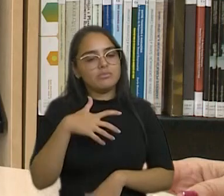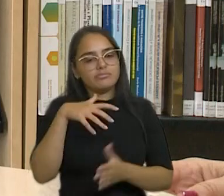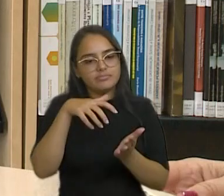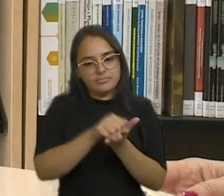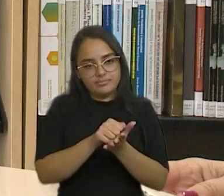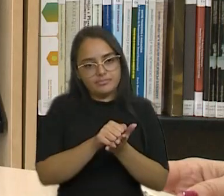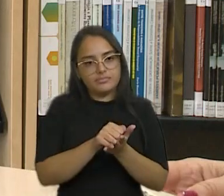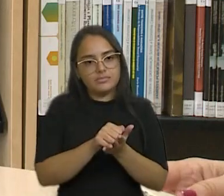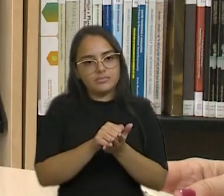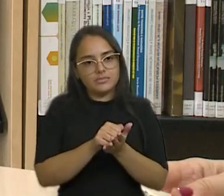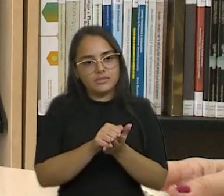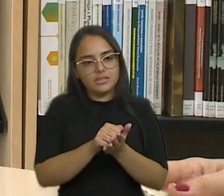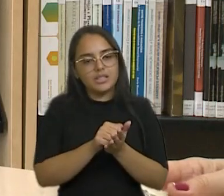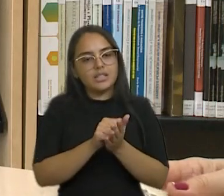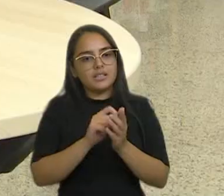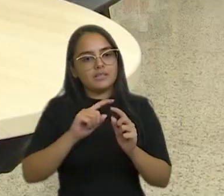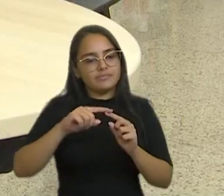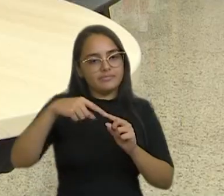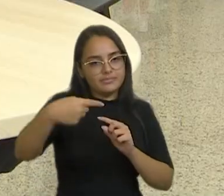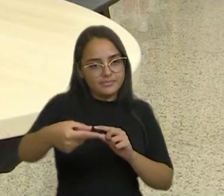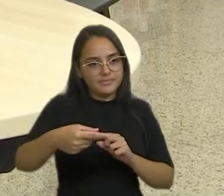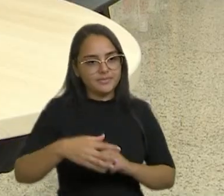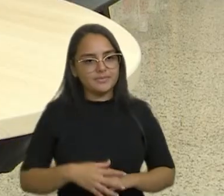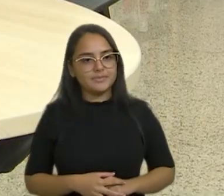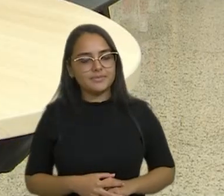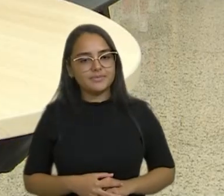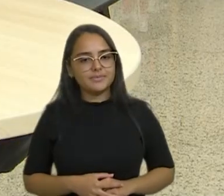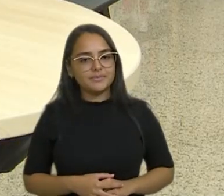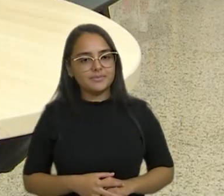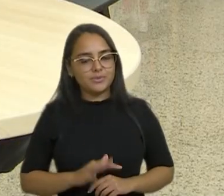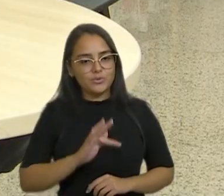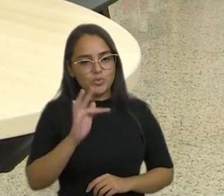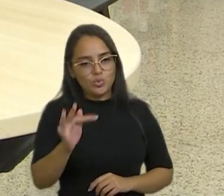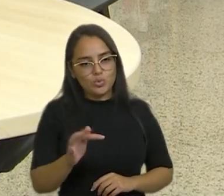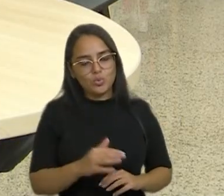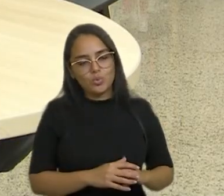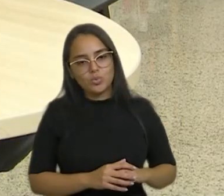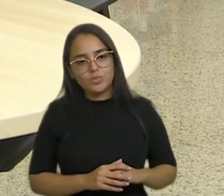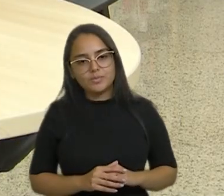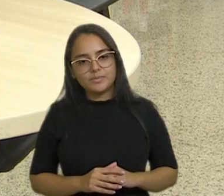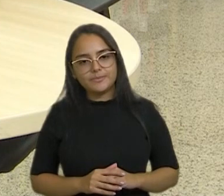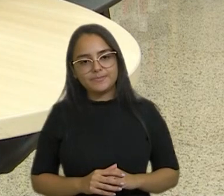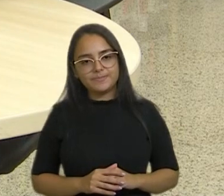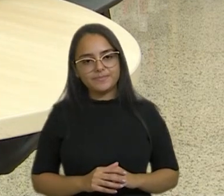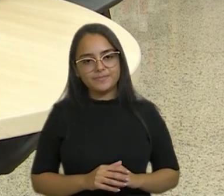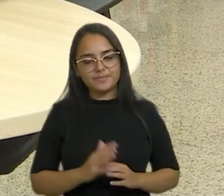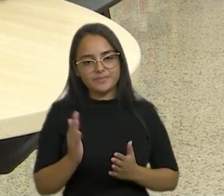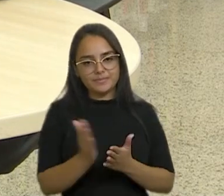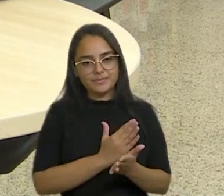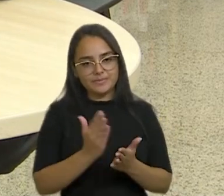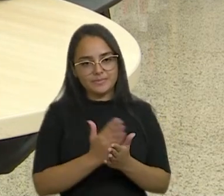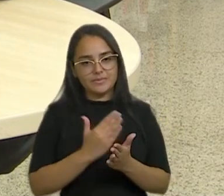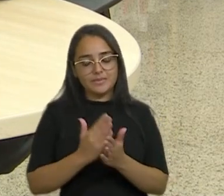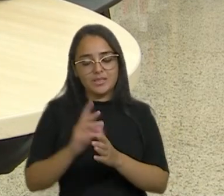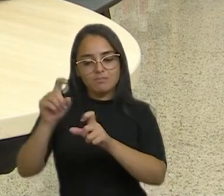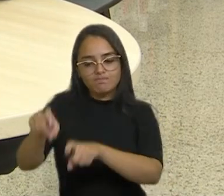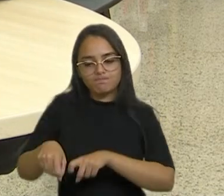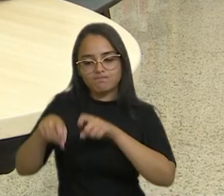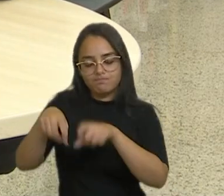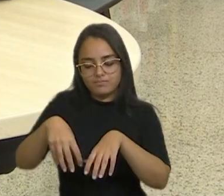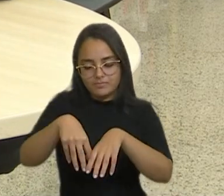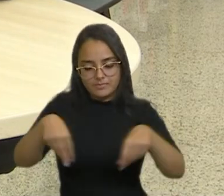registrando para a posteridade, né. Com certeza. E o livro do Roçada